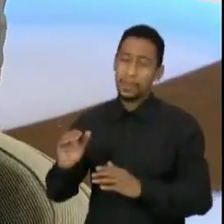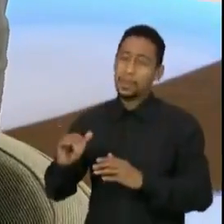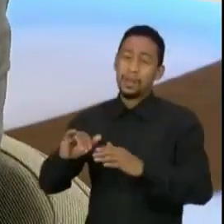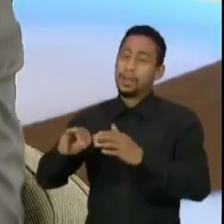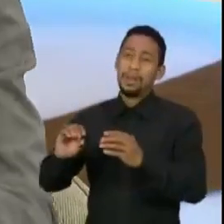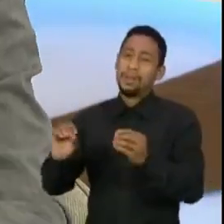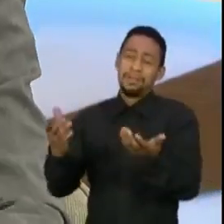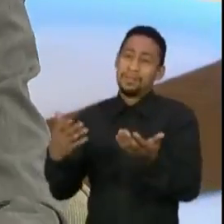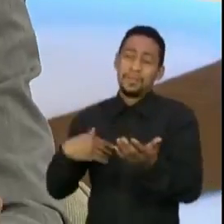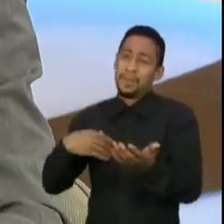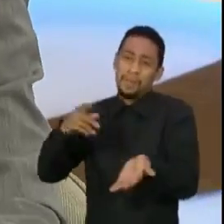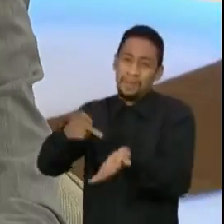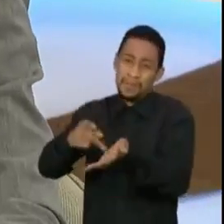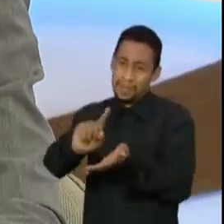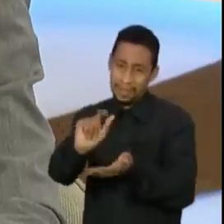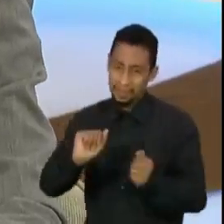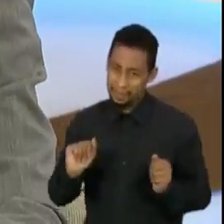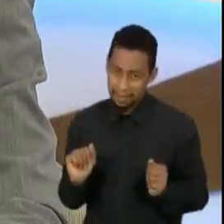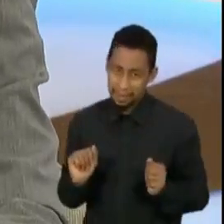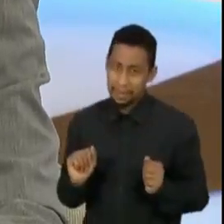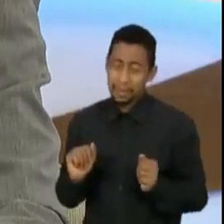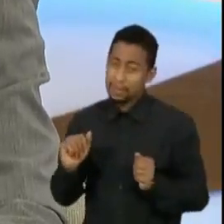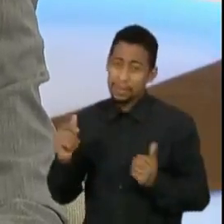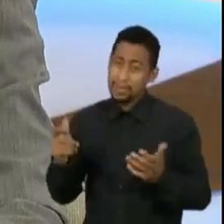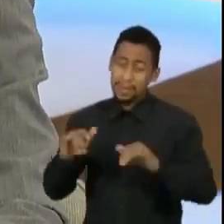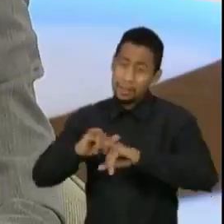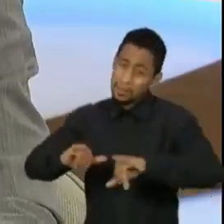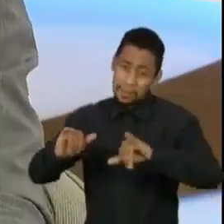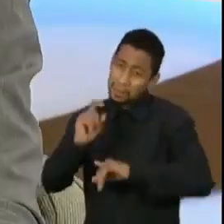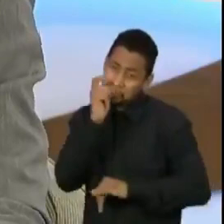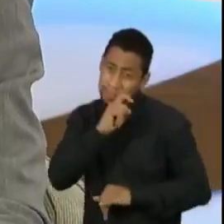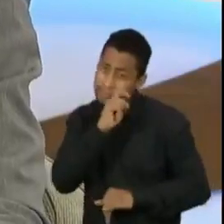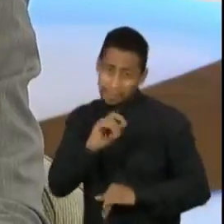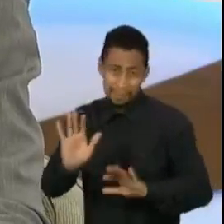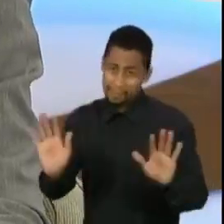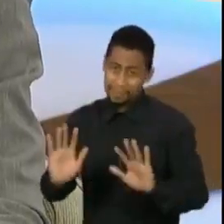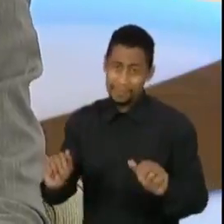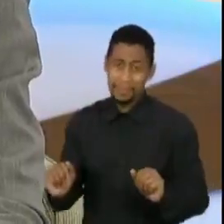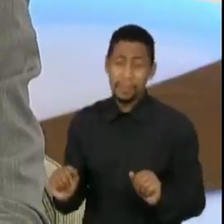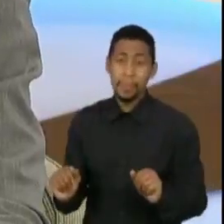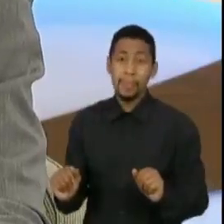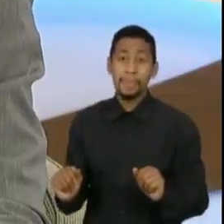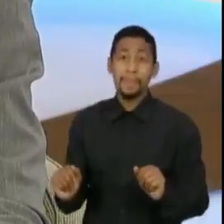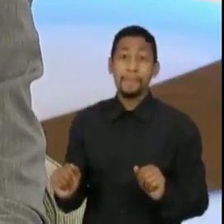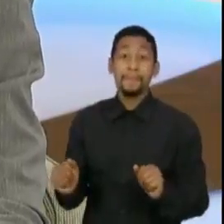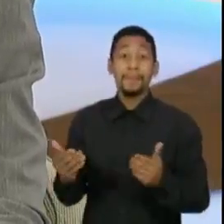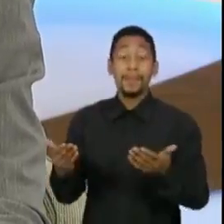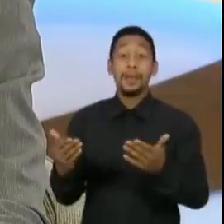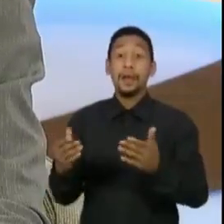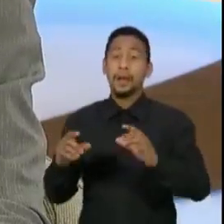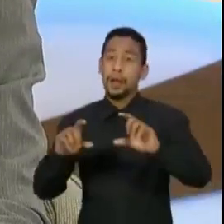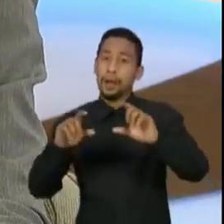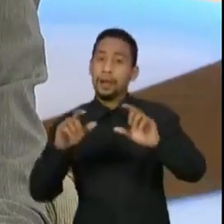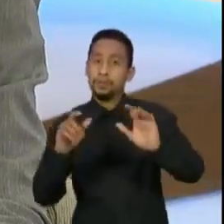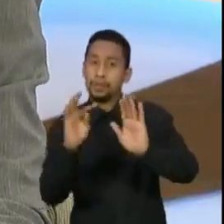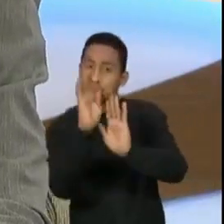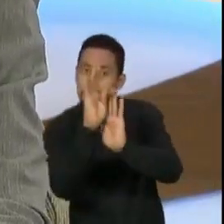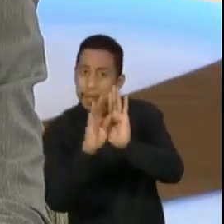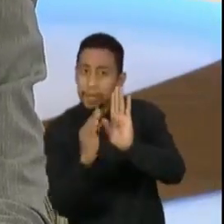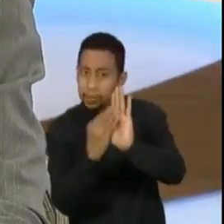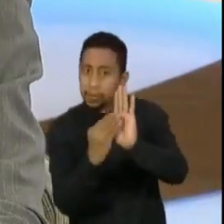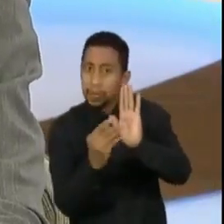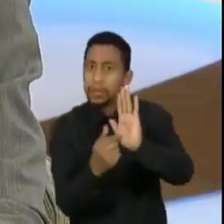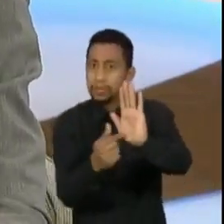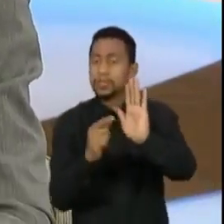Até porque não pegou né é uma matéria que não pegou e lá no um dos num dos parágrafos diz que em